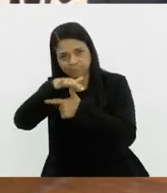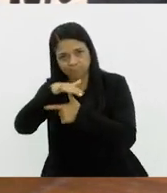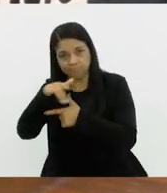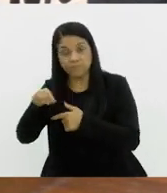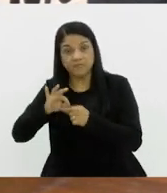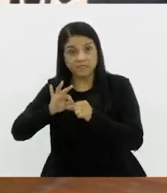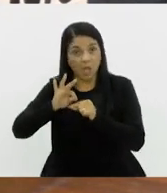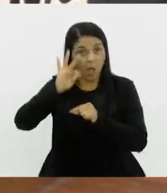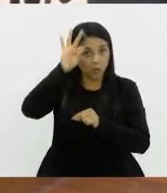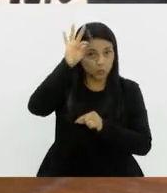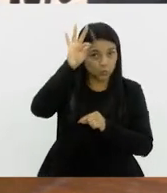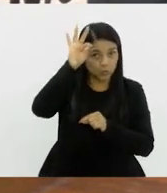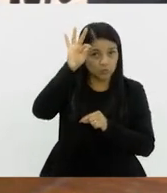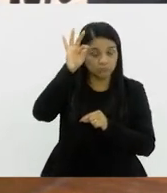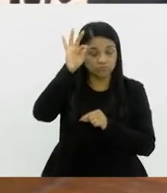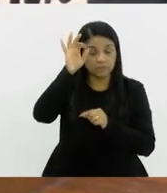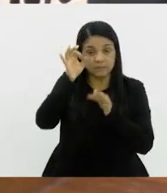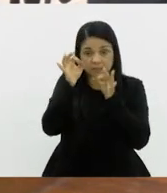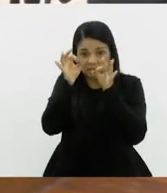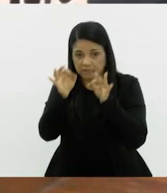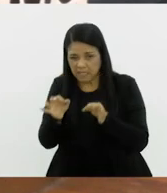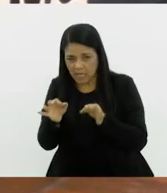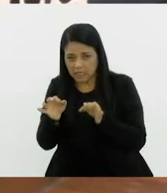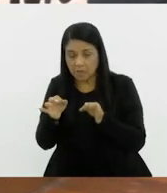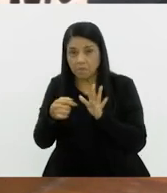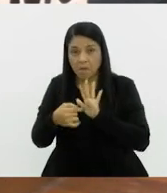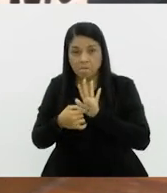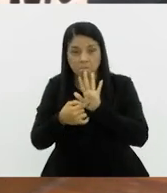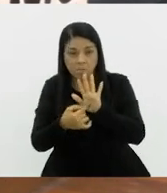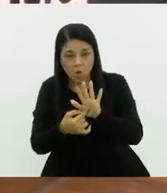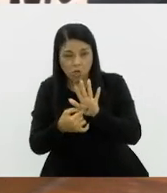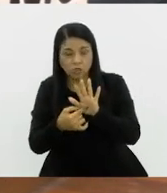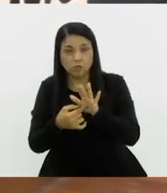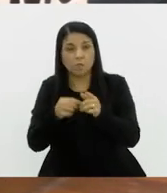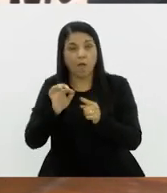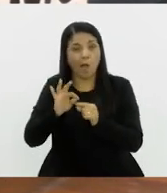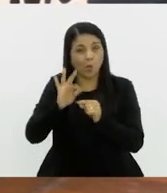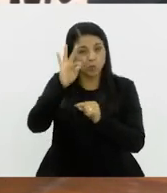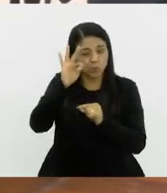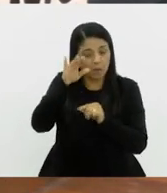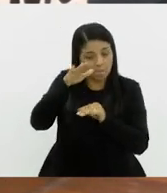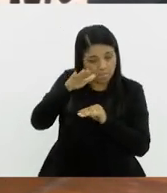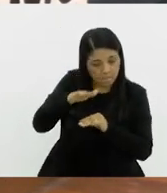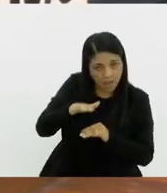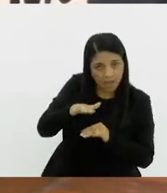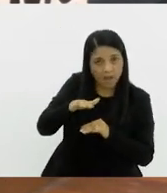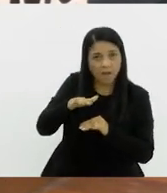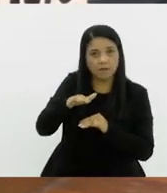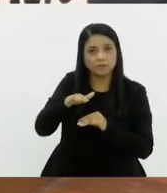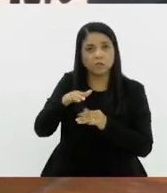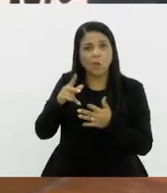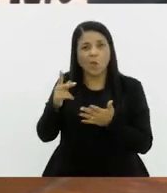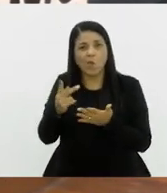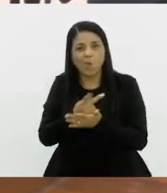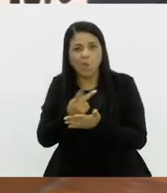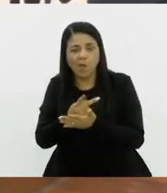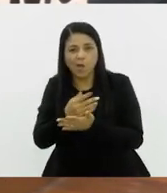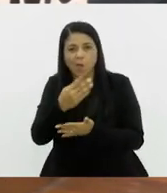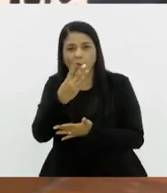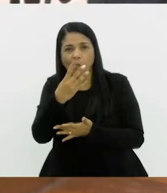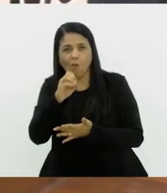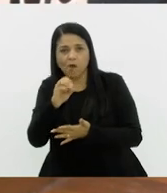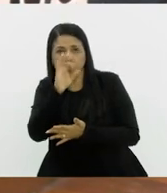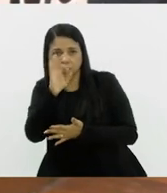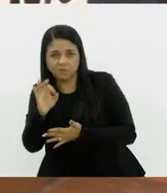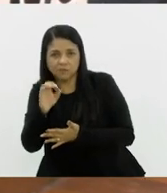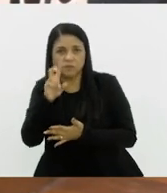altura não foi exatamente essa, mas foi apontado que é uma altura muito baixa, ainda que tenha um erro de 40% ou